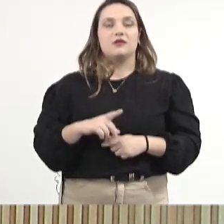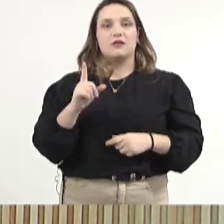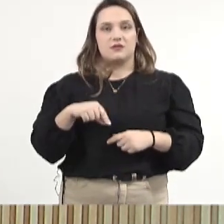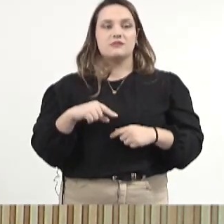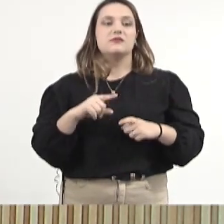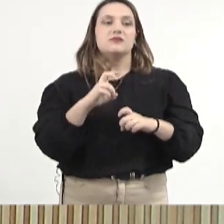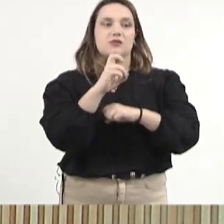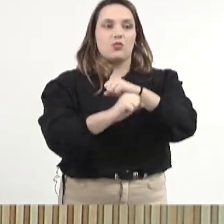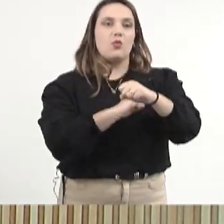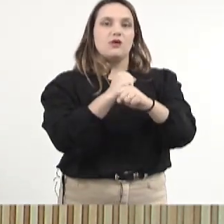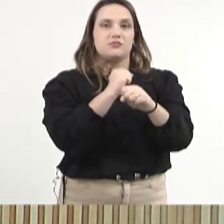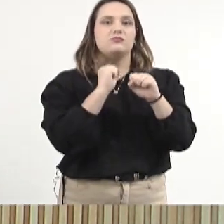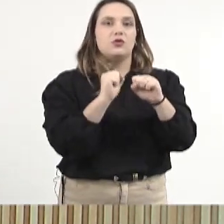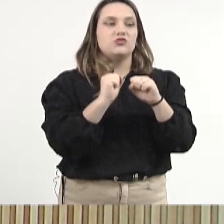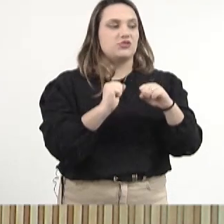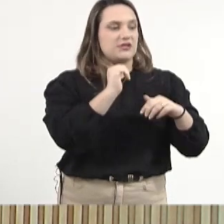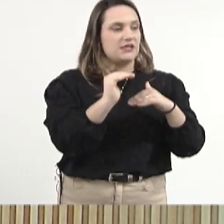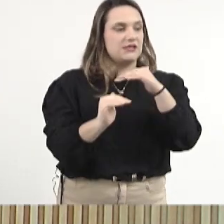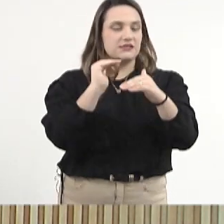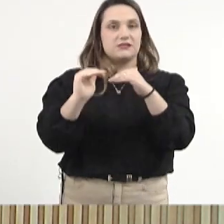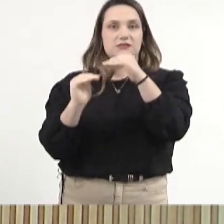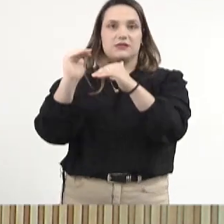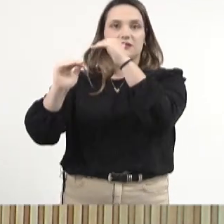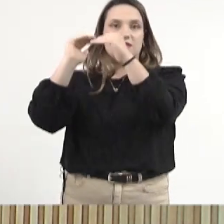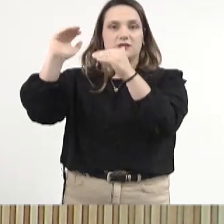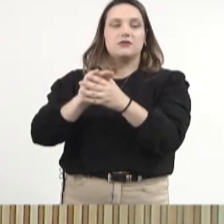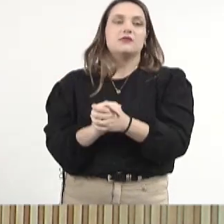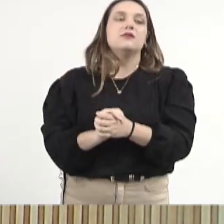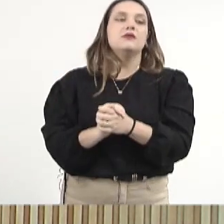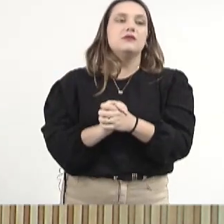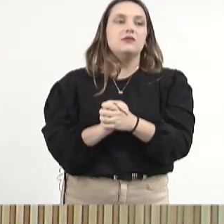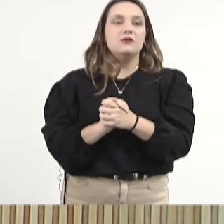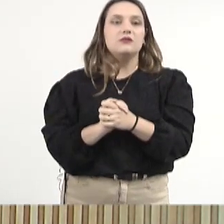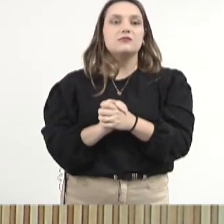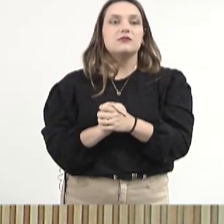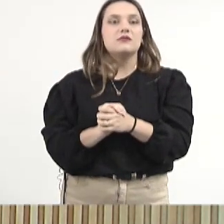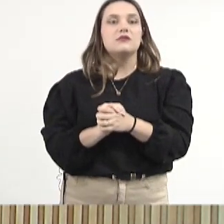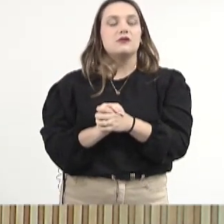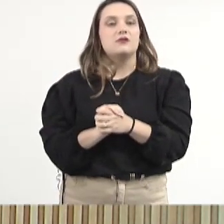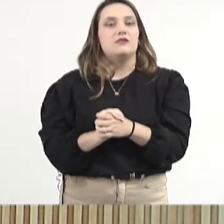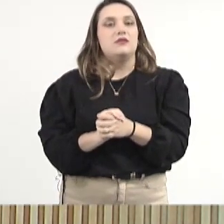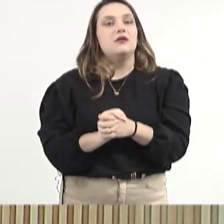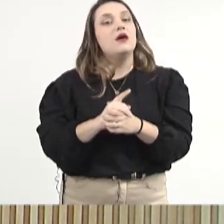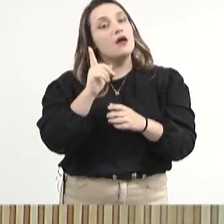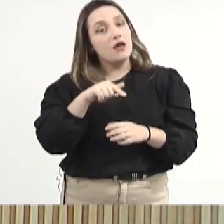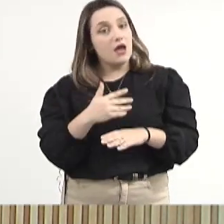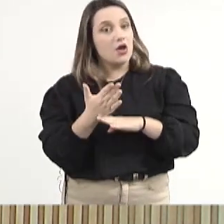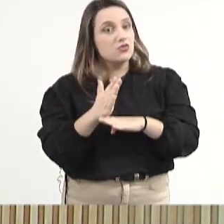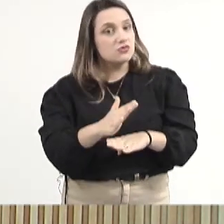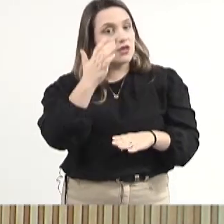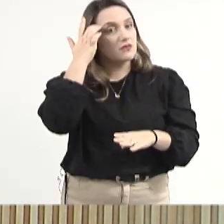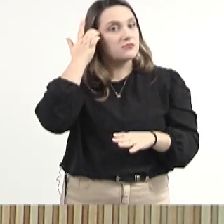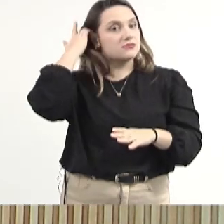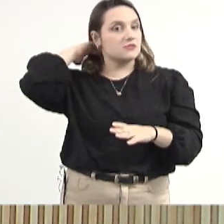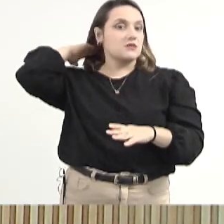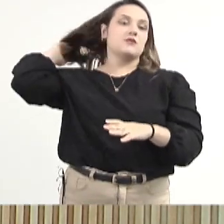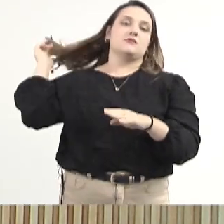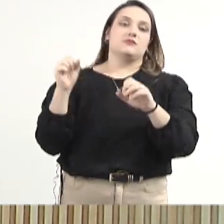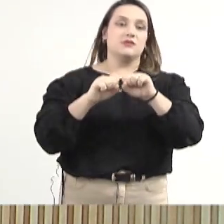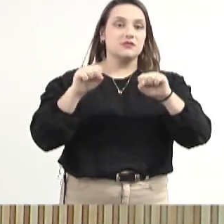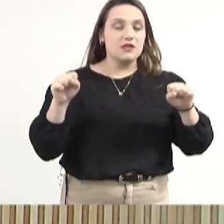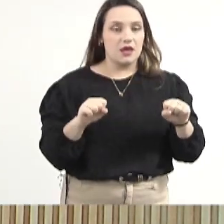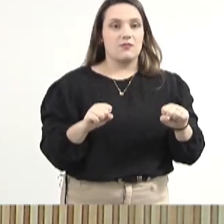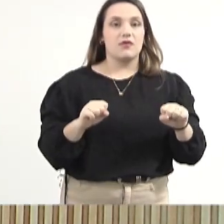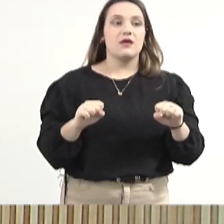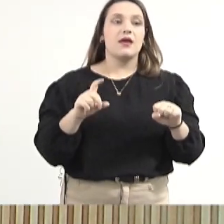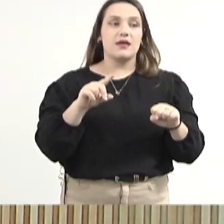também passa a existir essa isenção da contribuição ao sistema de proteção social dos militares nos 3